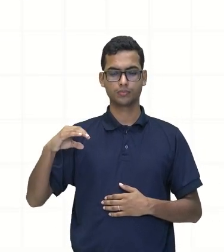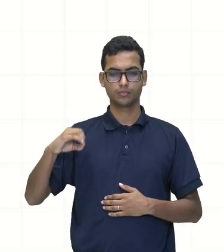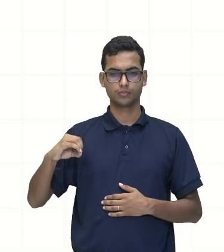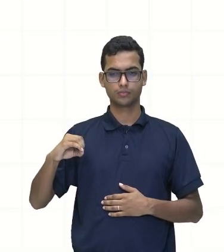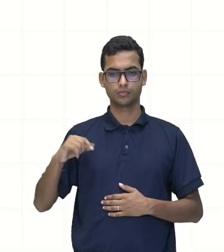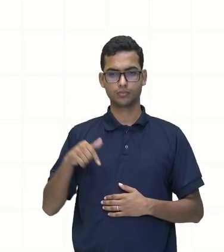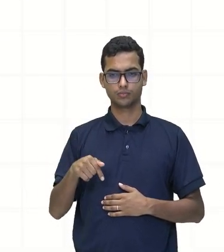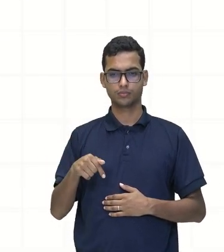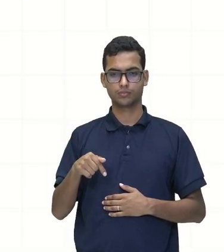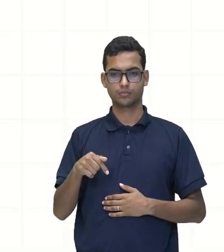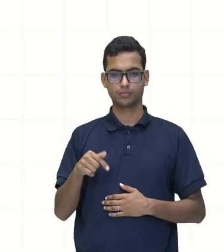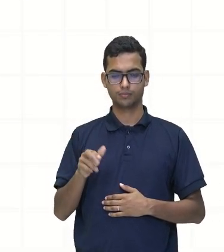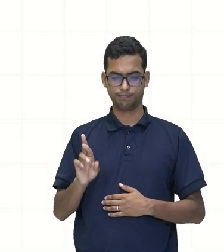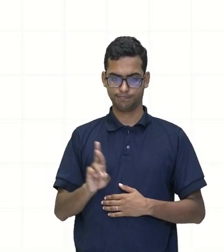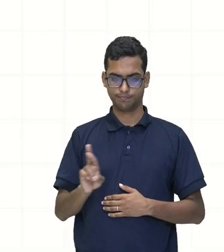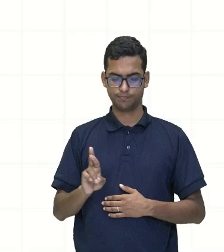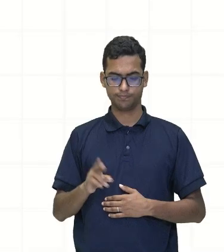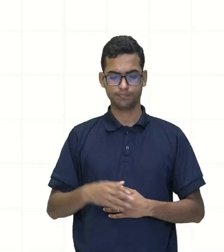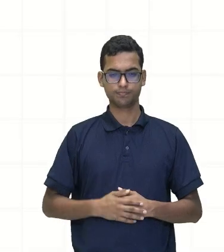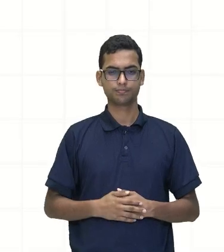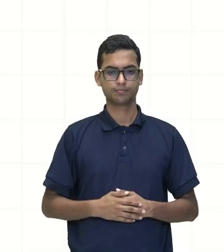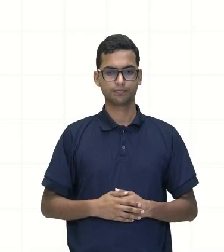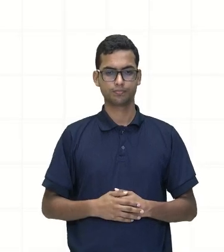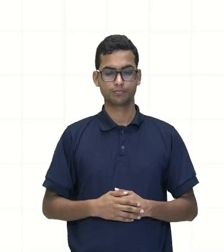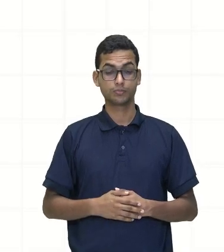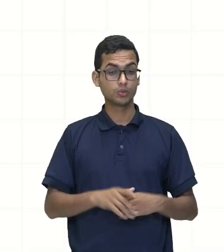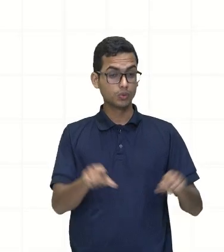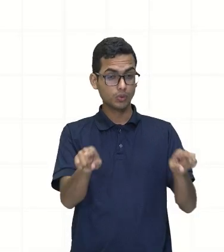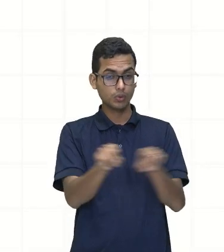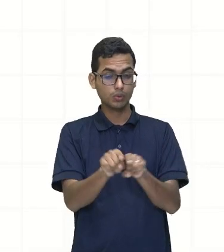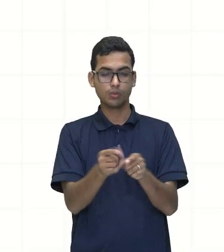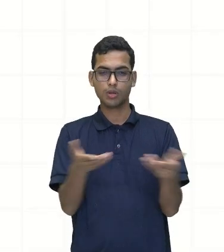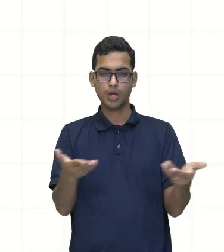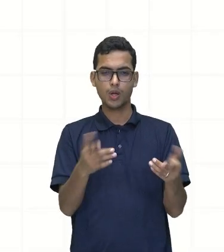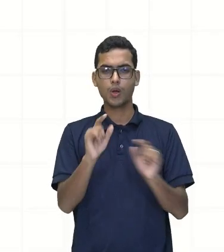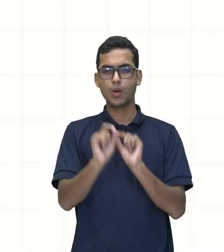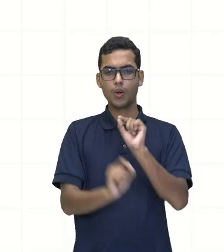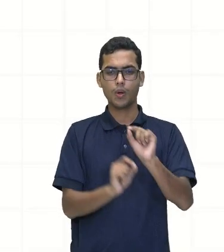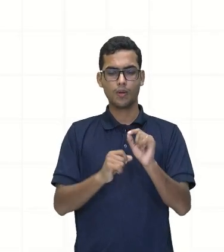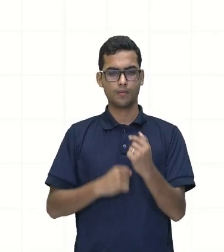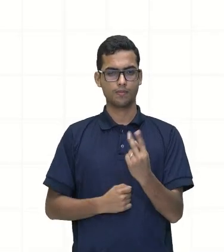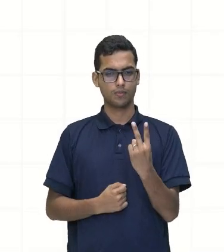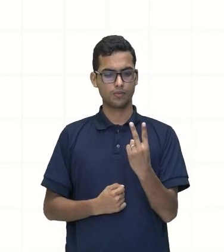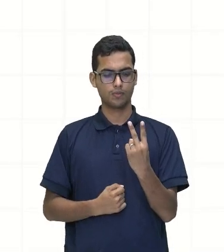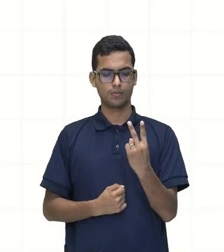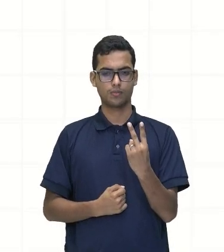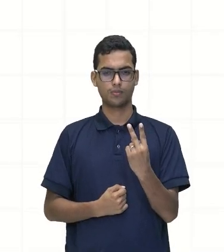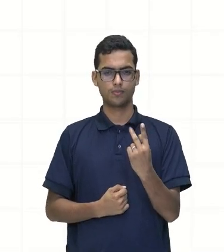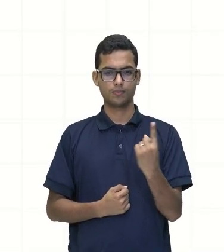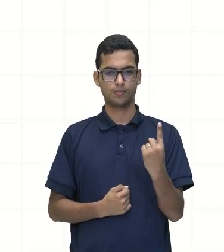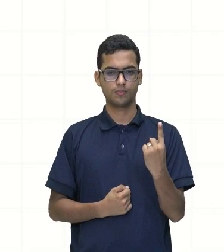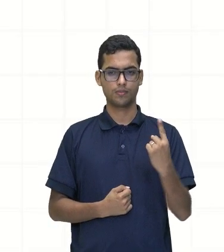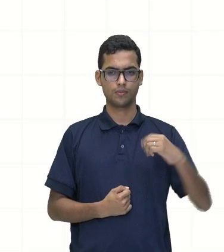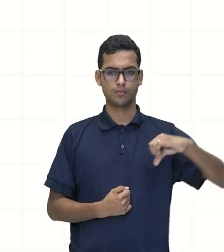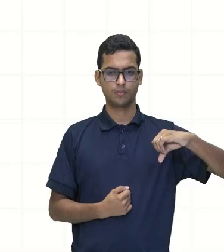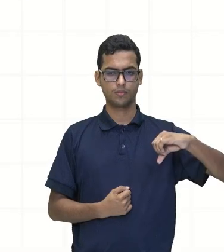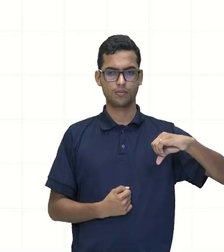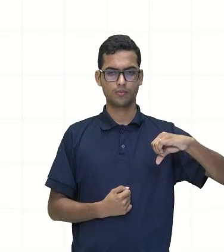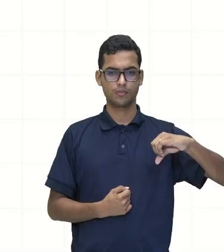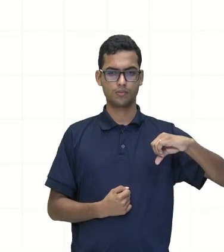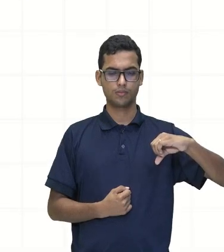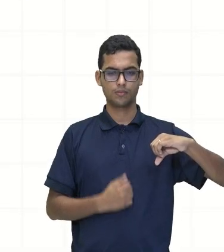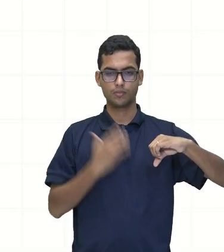R$107. E agora eu também vou fazer aqui logo a minha conta, né? De R$500, que